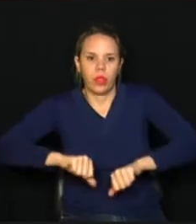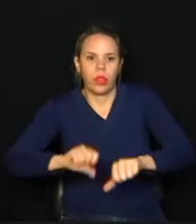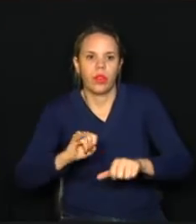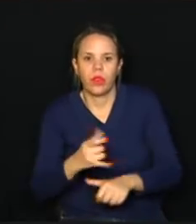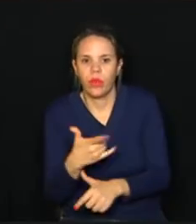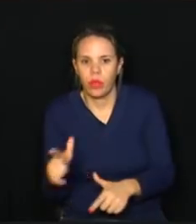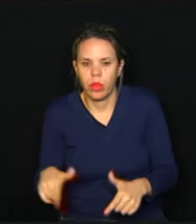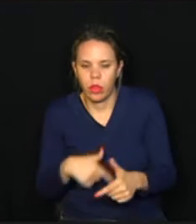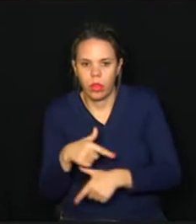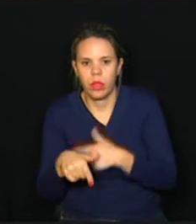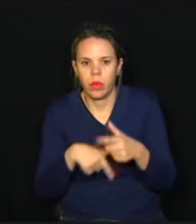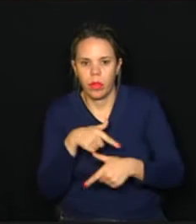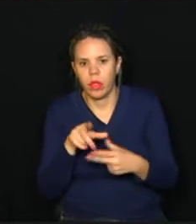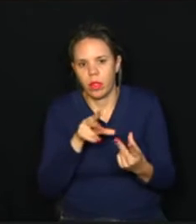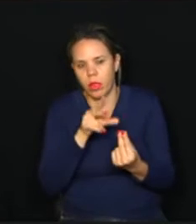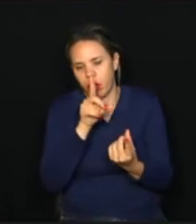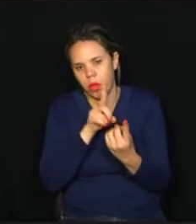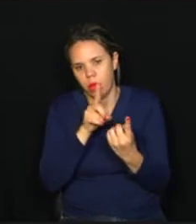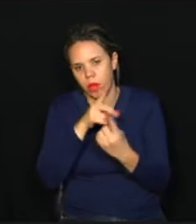fosse o serviço público.